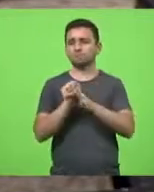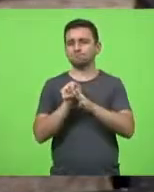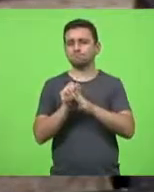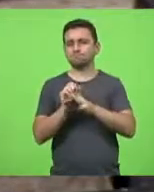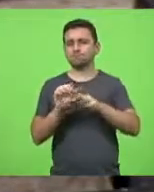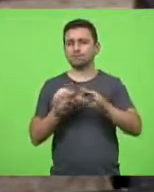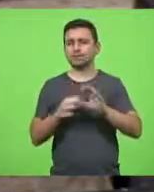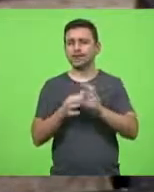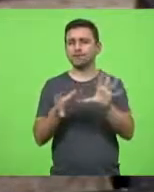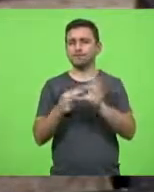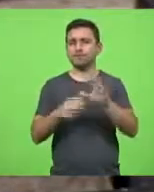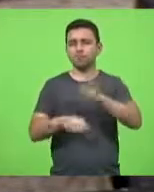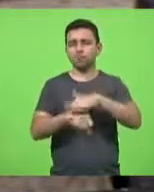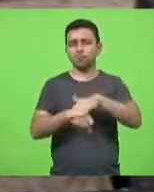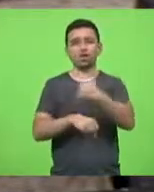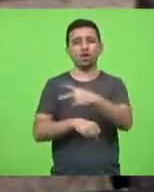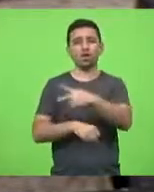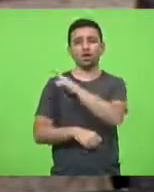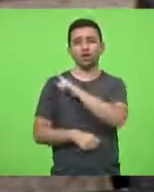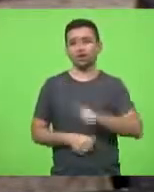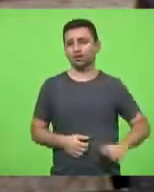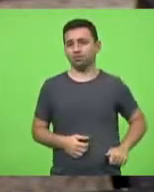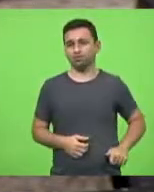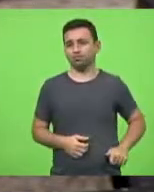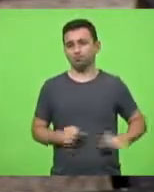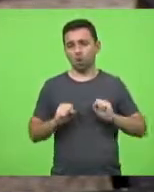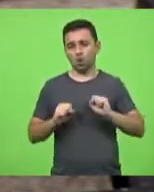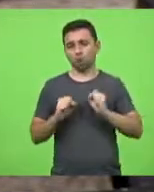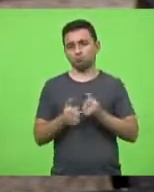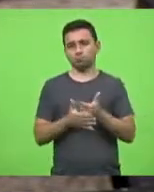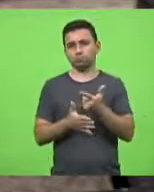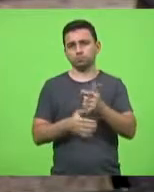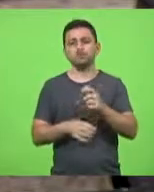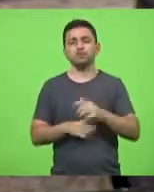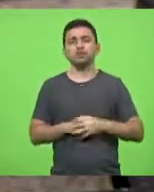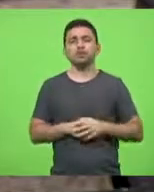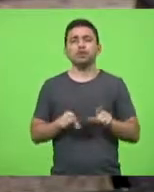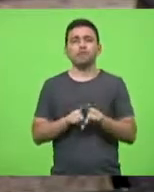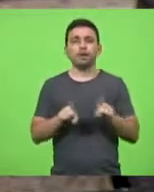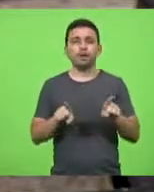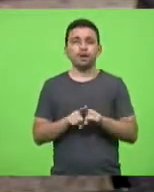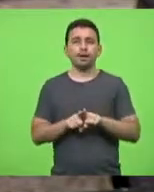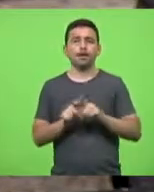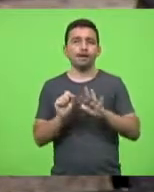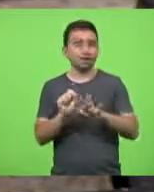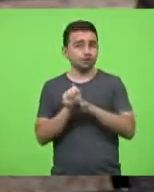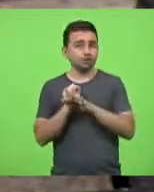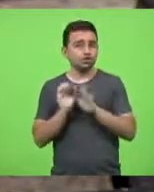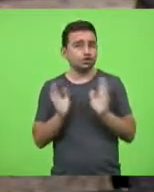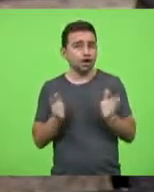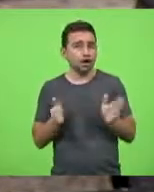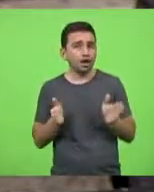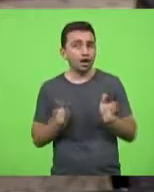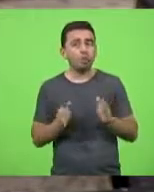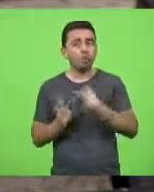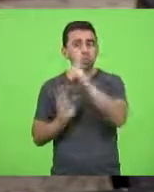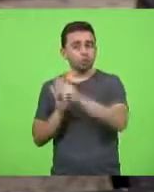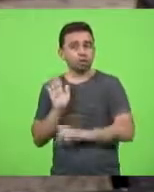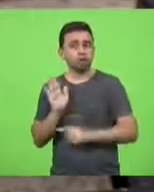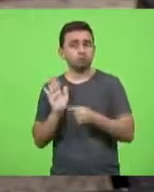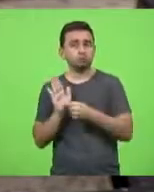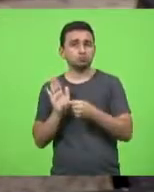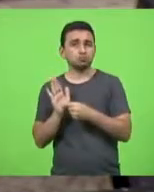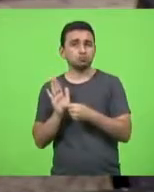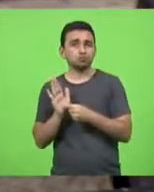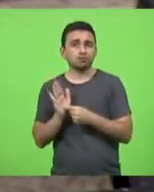essa autonomia aos estados. E, além disso, além de estar garantida essa autonomia aos estados, o projeto, na minha opinião,